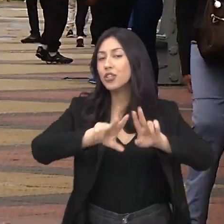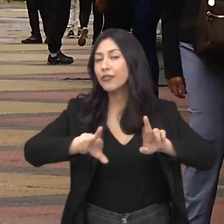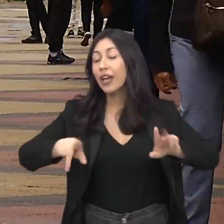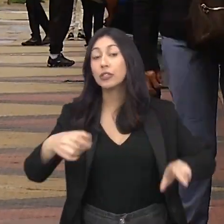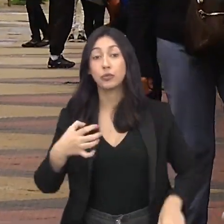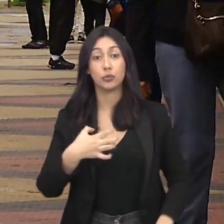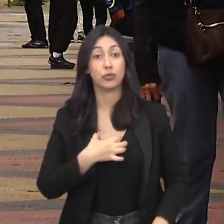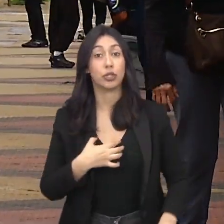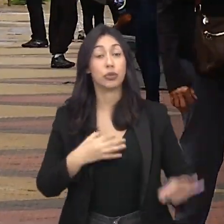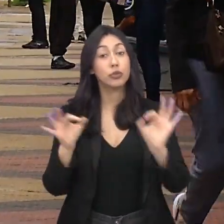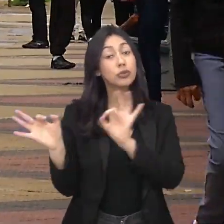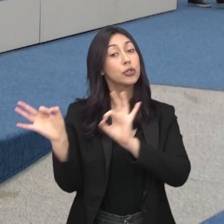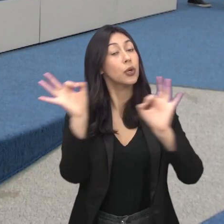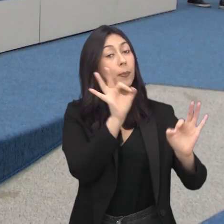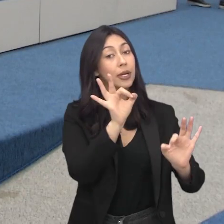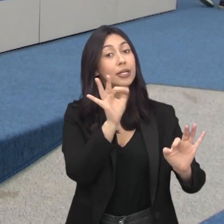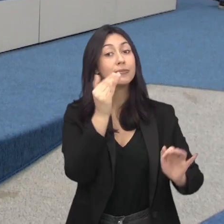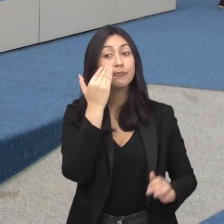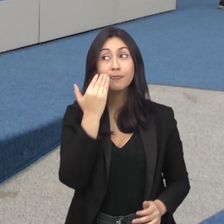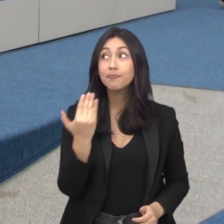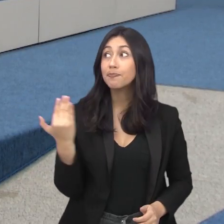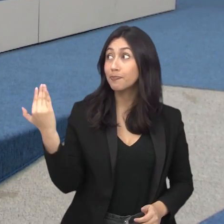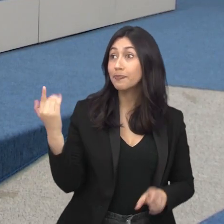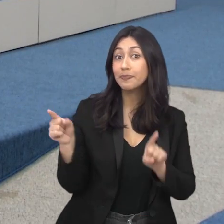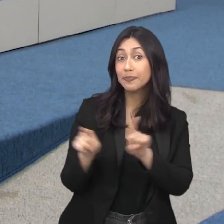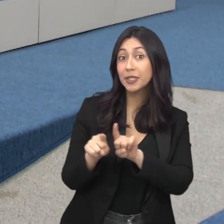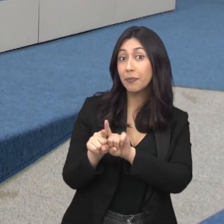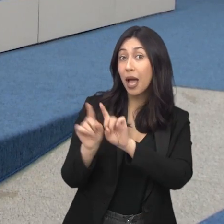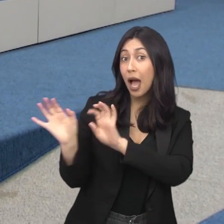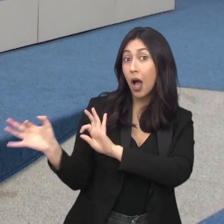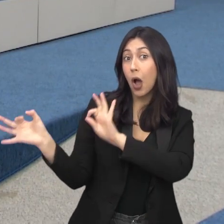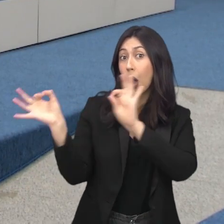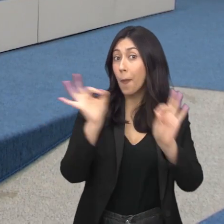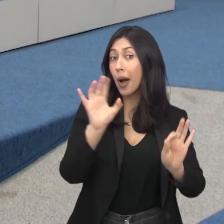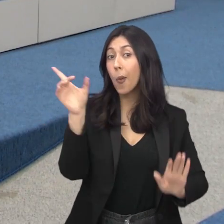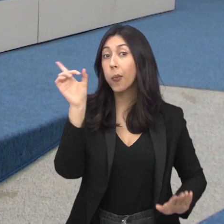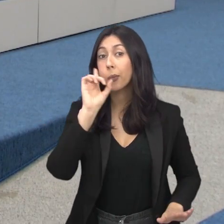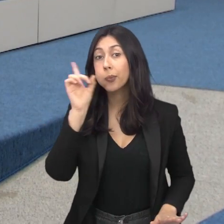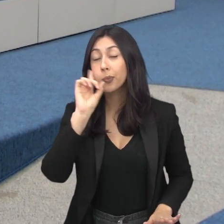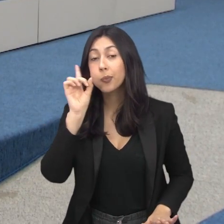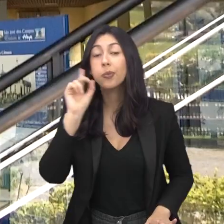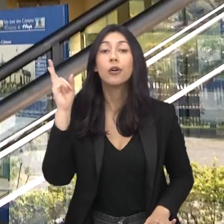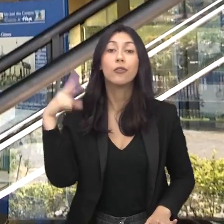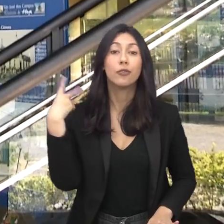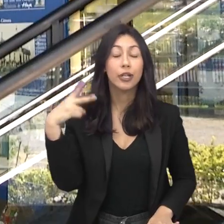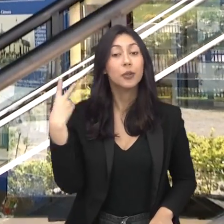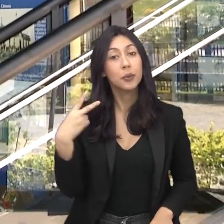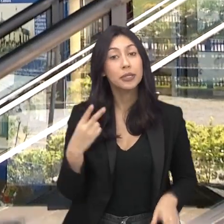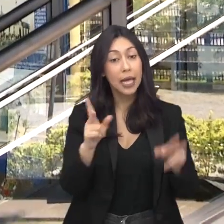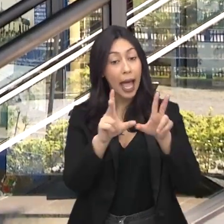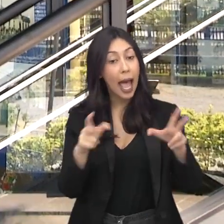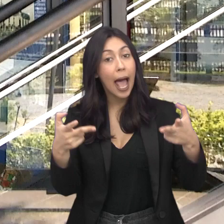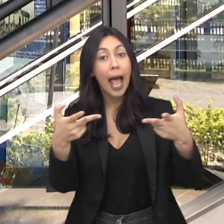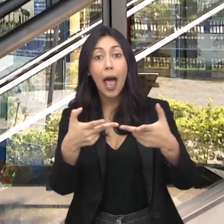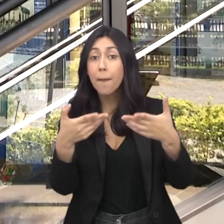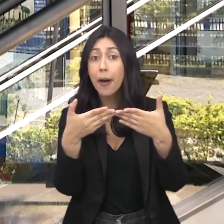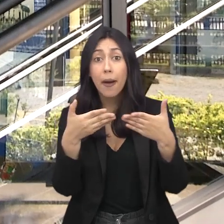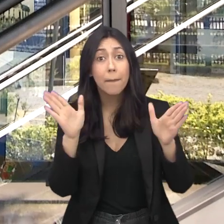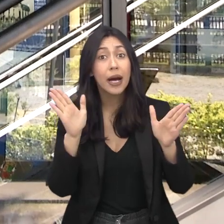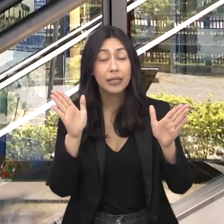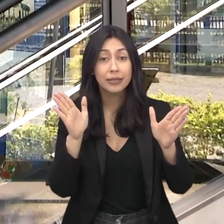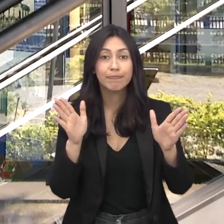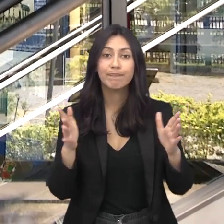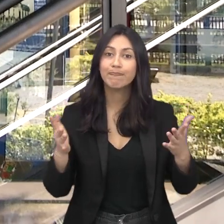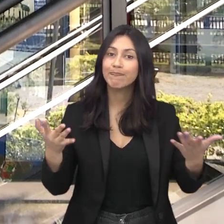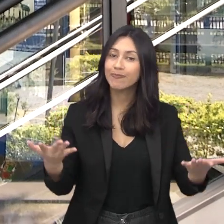de acompanhar a política. Uma delas é acompanhar a rotina dos vereadores. A Câmara Municipal é aberta